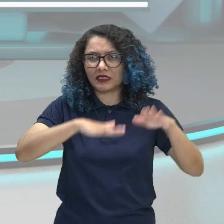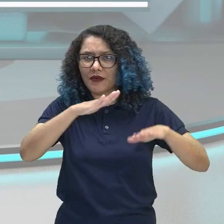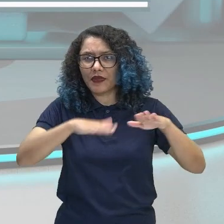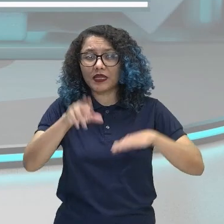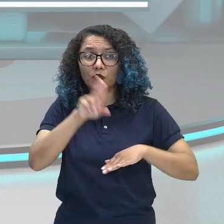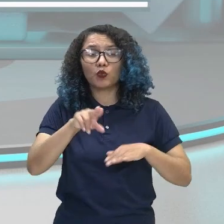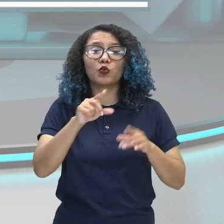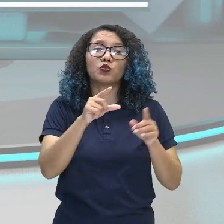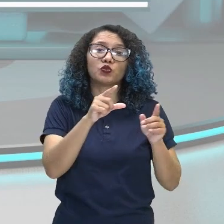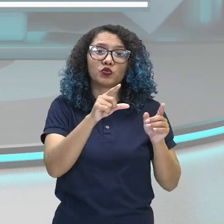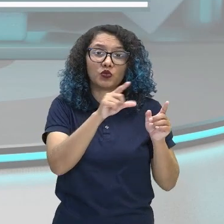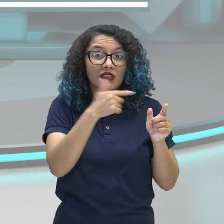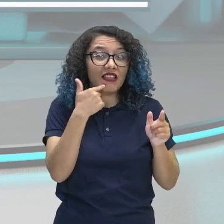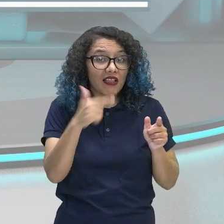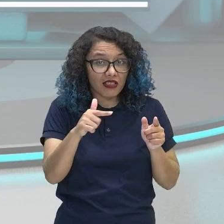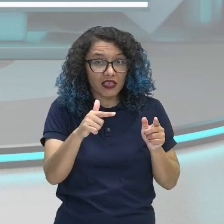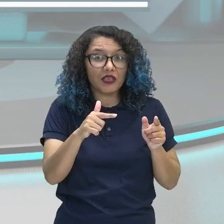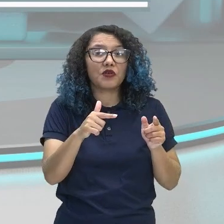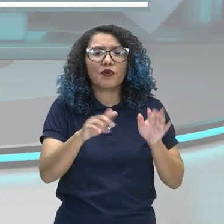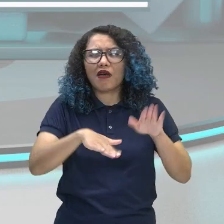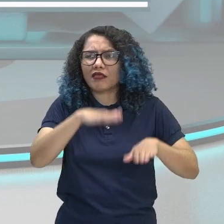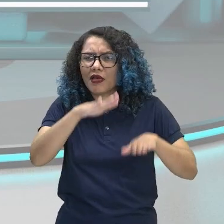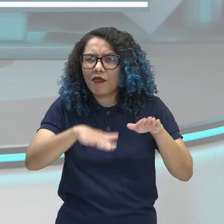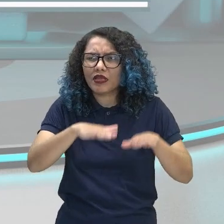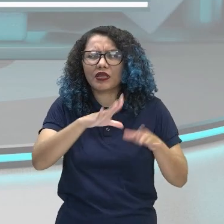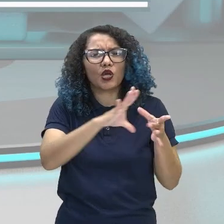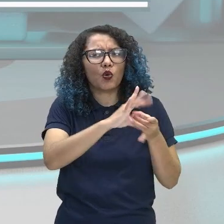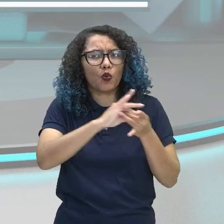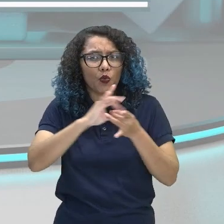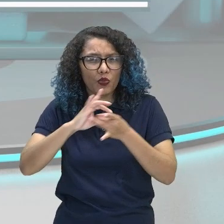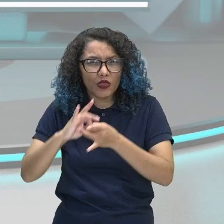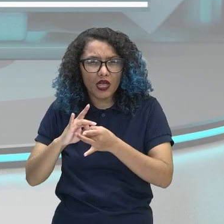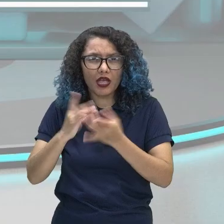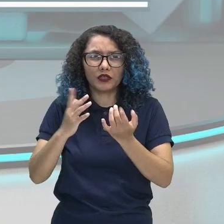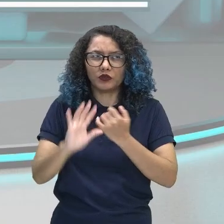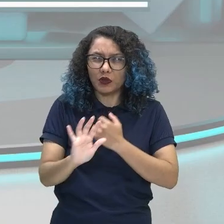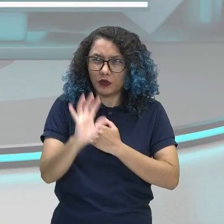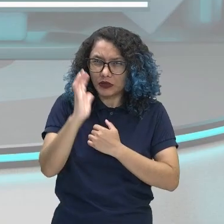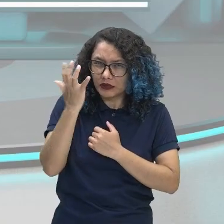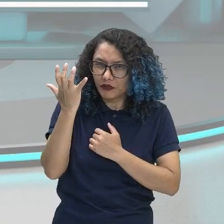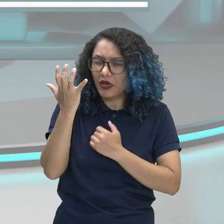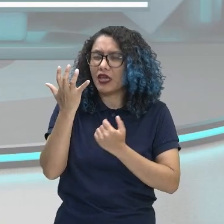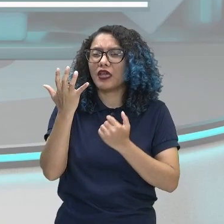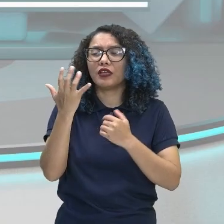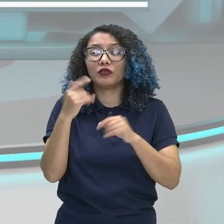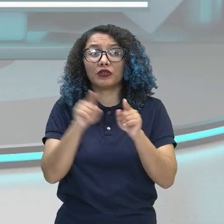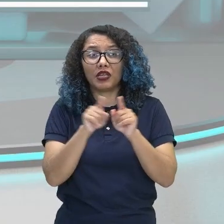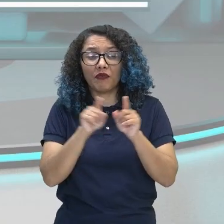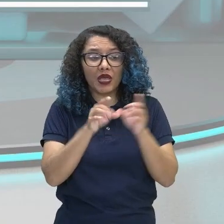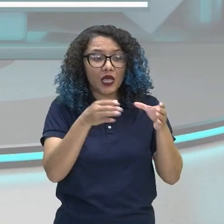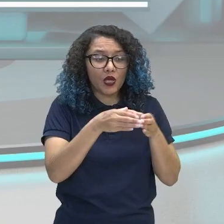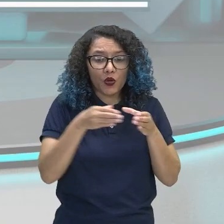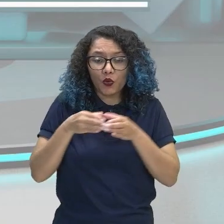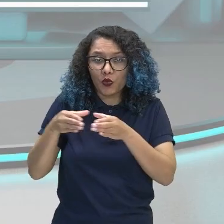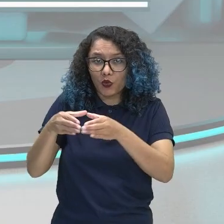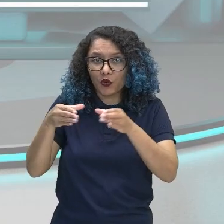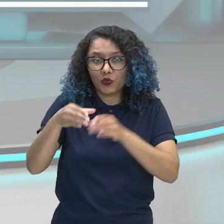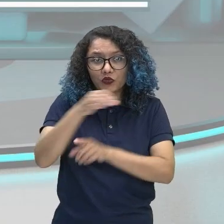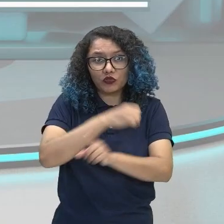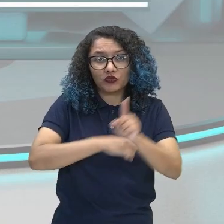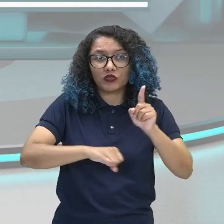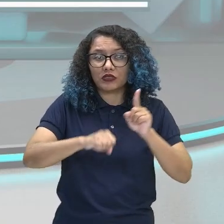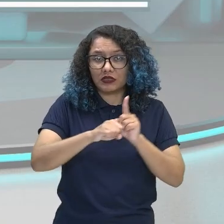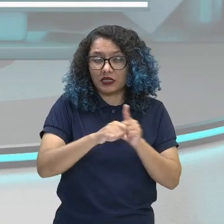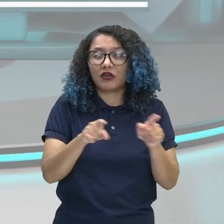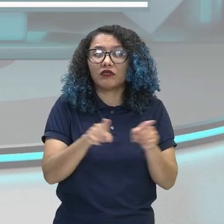língua em diferentes situações, Inclusive, os grupos sociais é que vão fazer com que